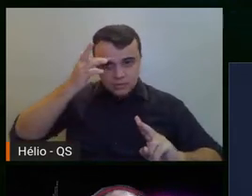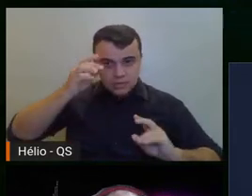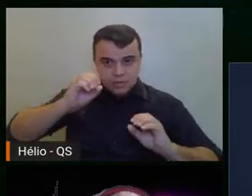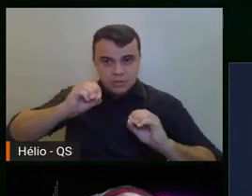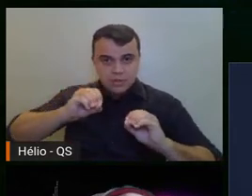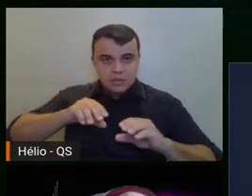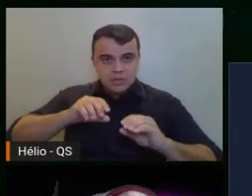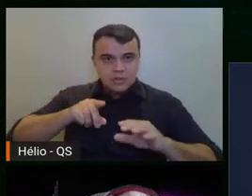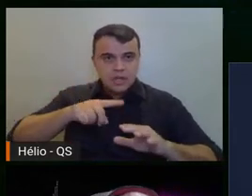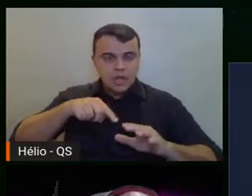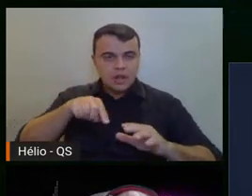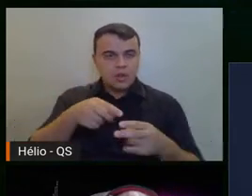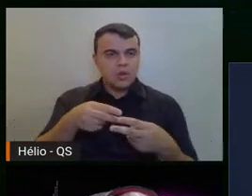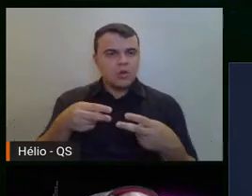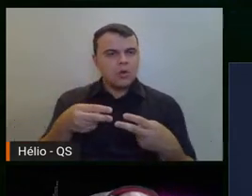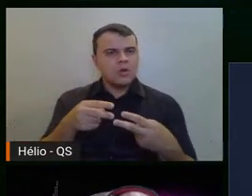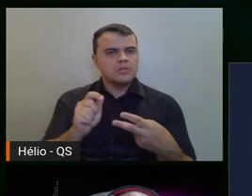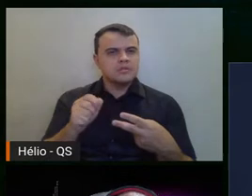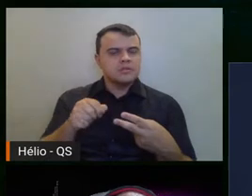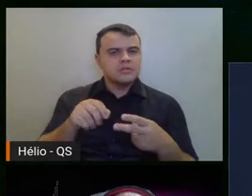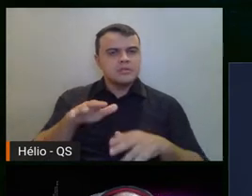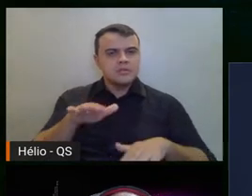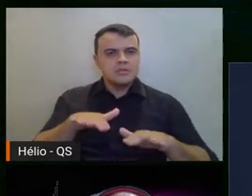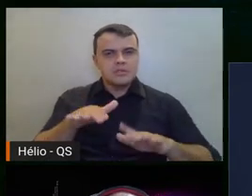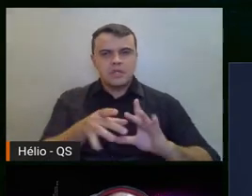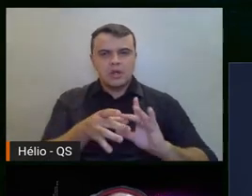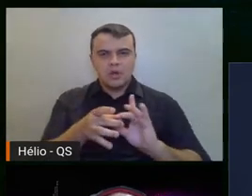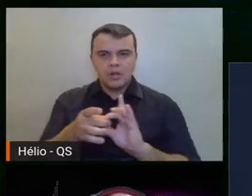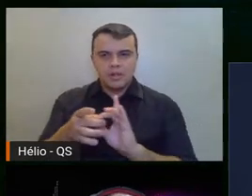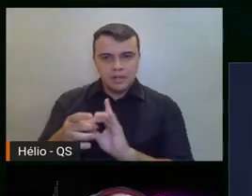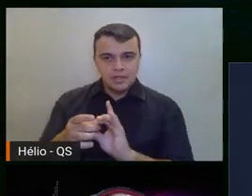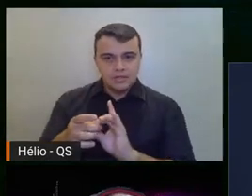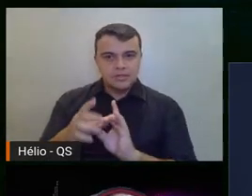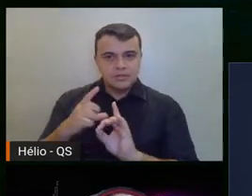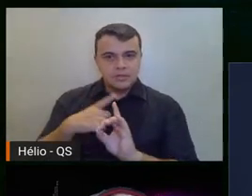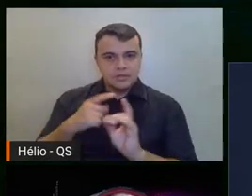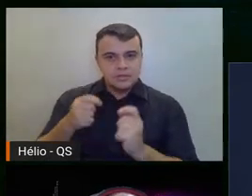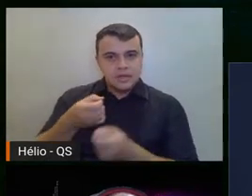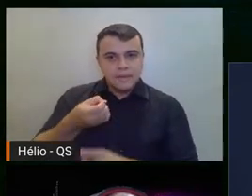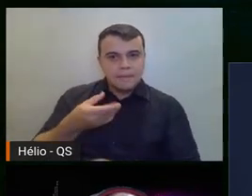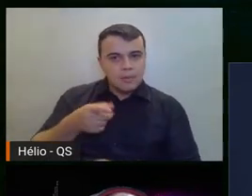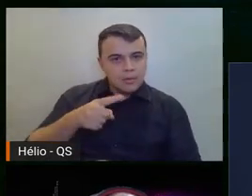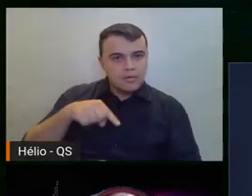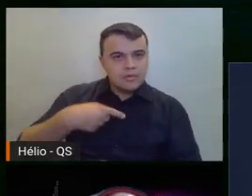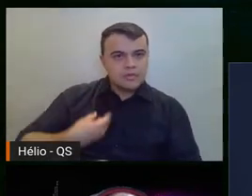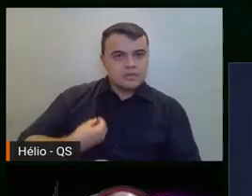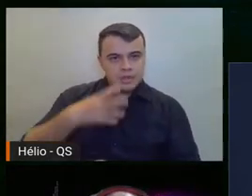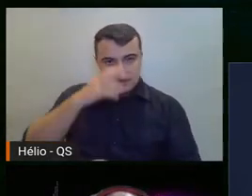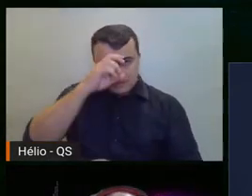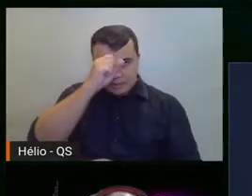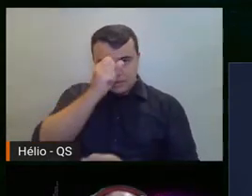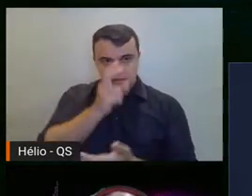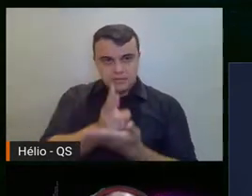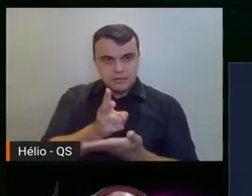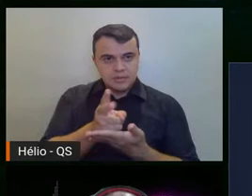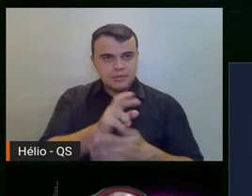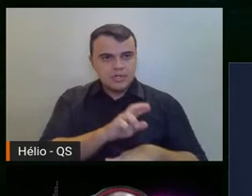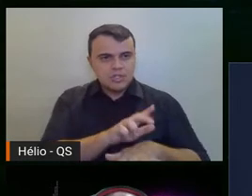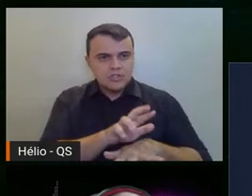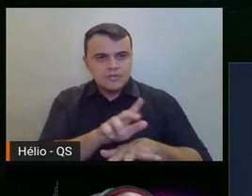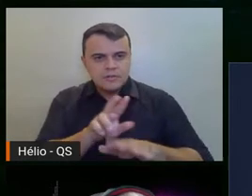coisas de repente até no mesmo contexto é benéfico para quem tá aprendendo né porque são diferentes